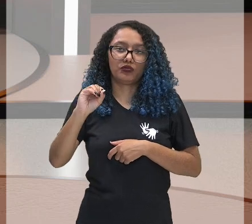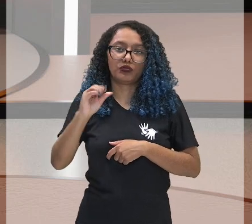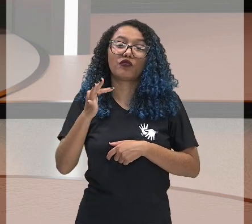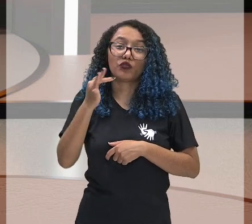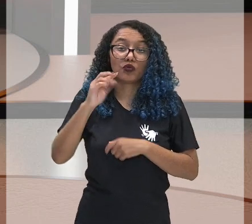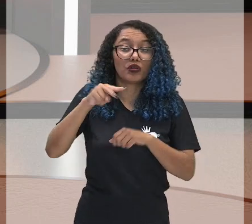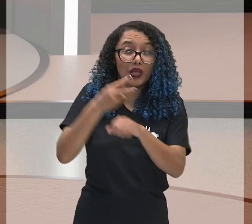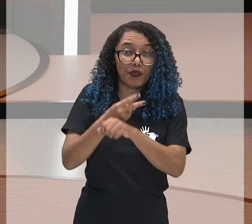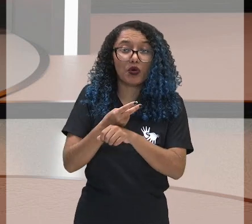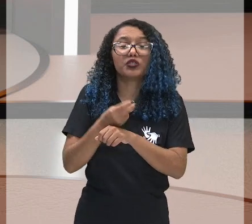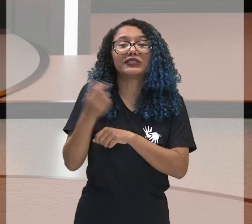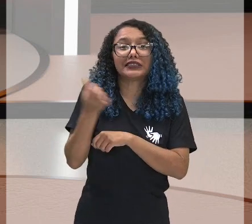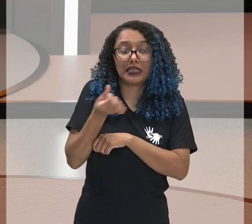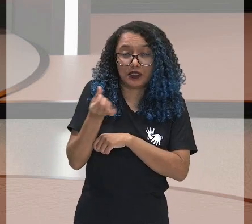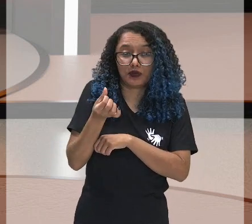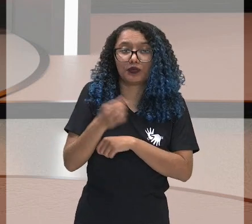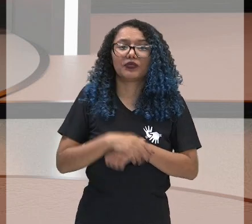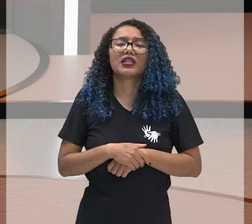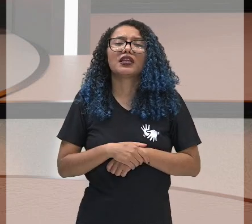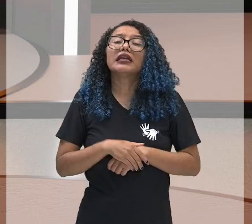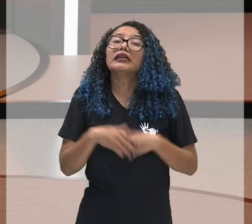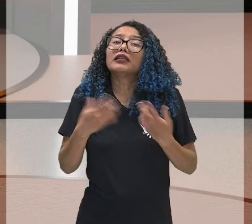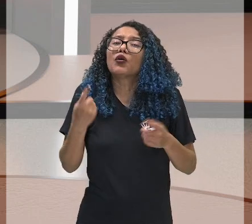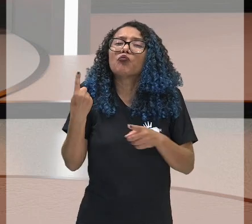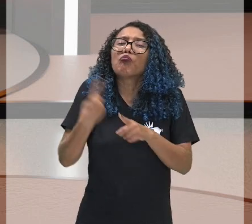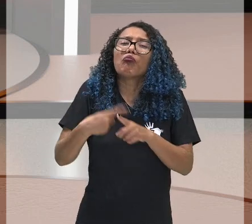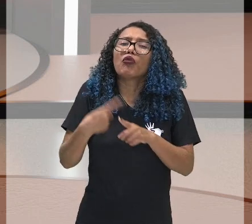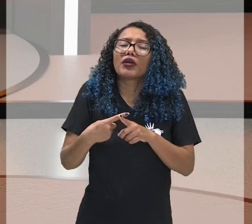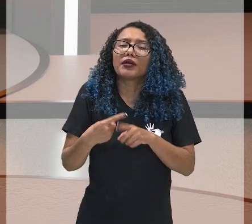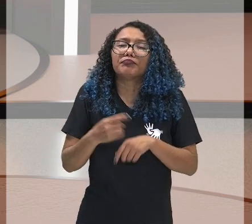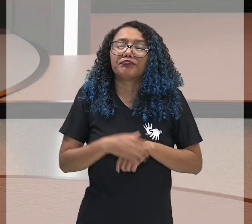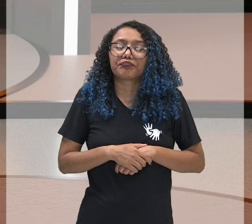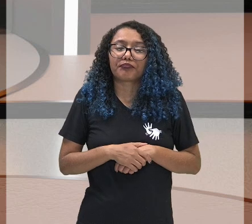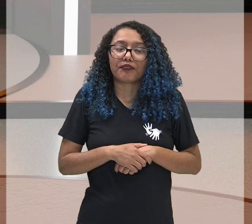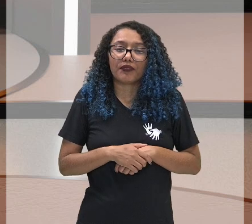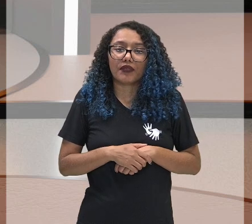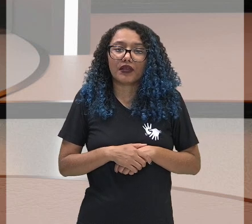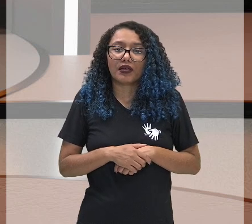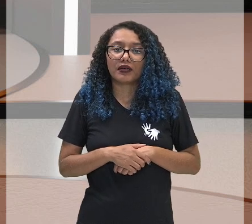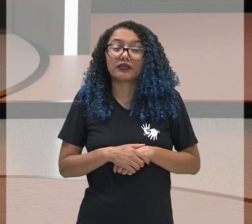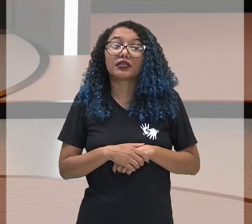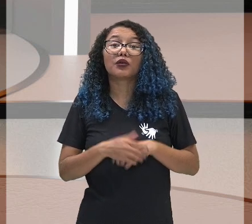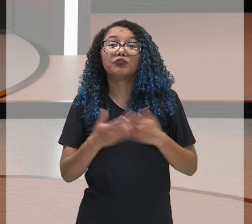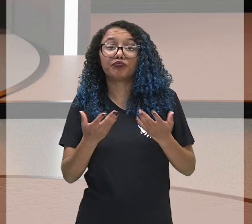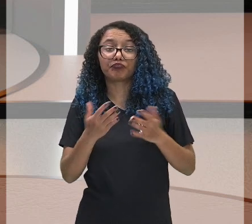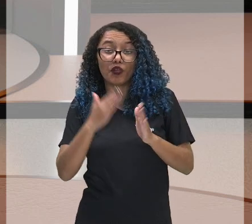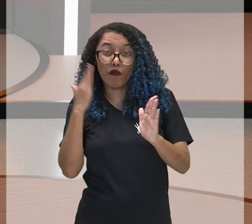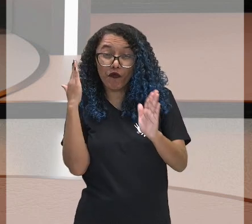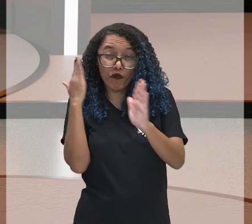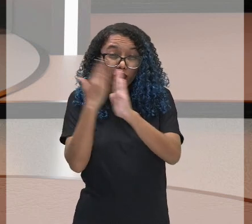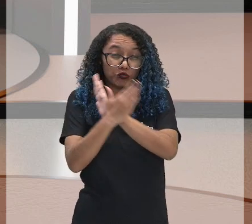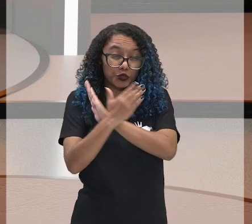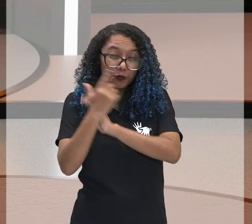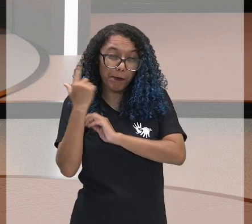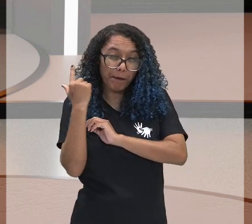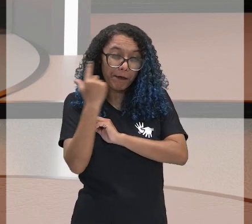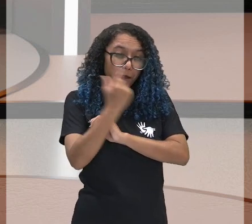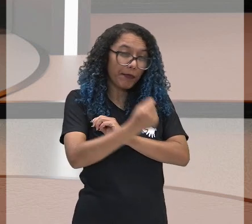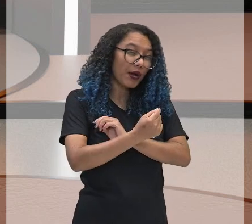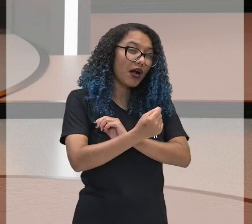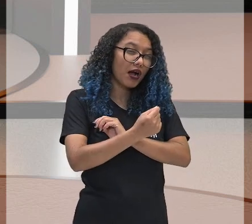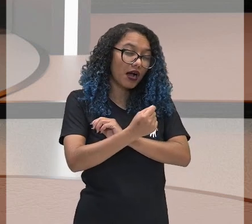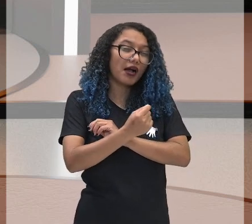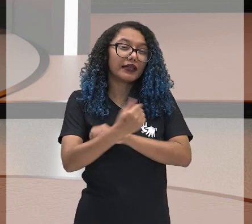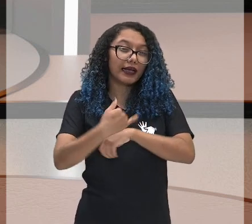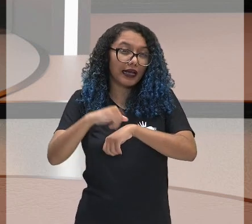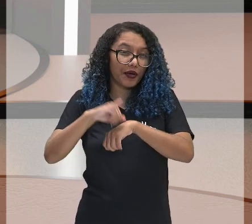alternativa que eles encontraram? Sair de Portugal, tá, gente? Sair de Lisboa, fugindo, literalmente, pedindo